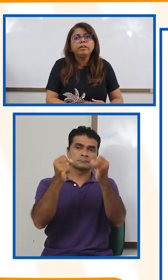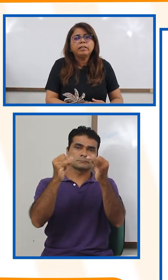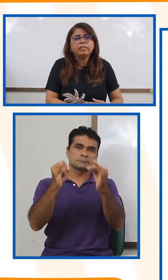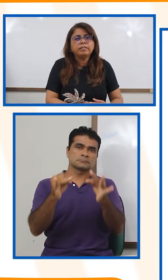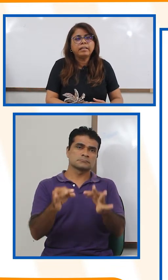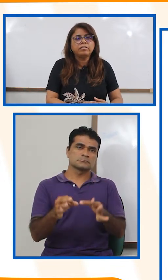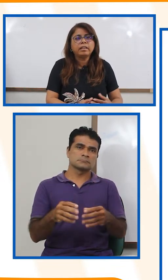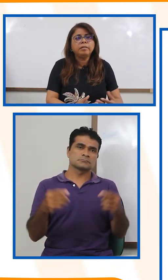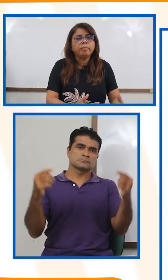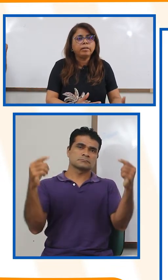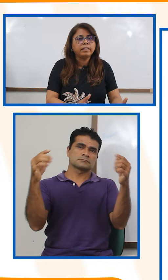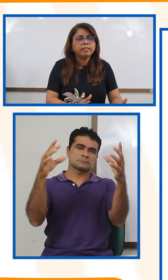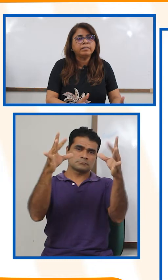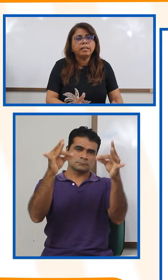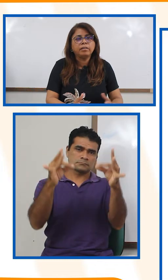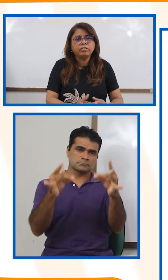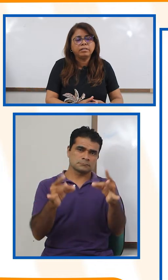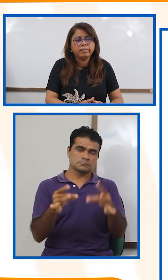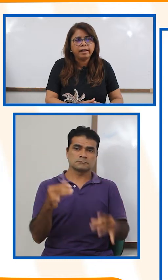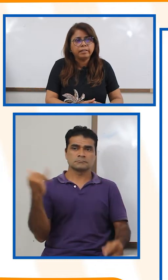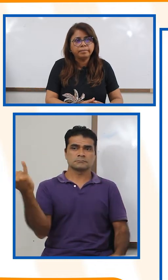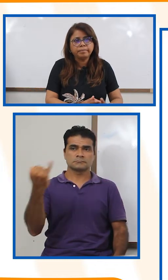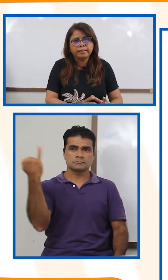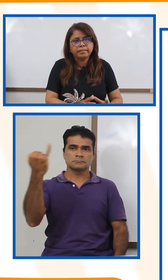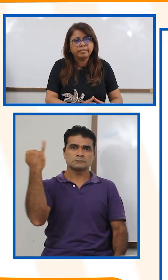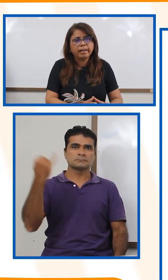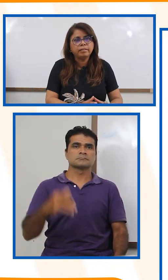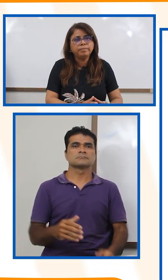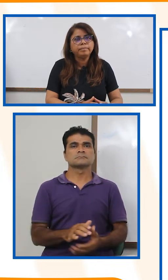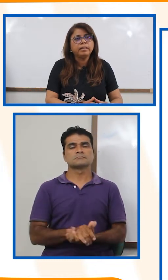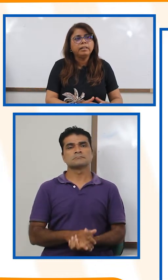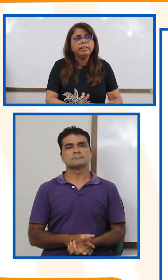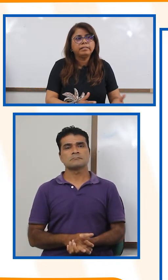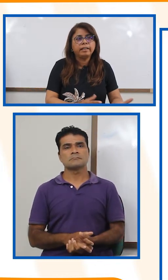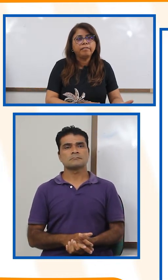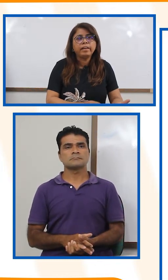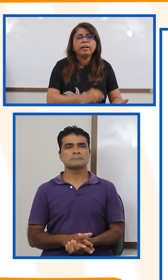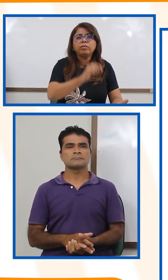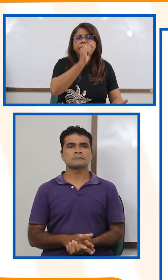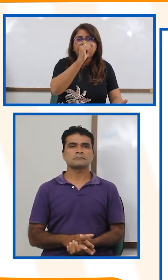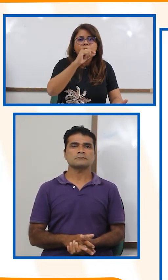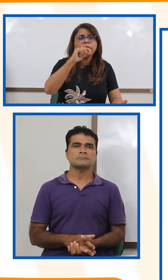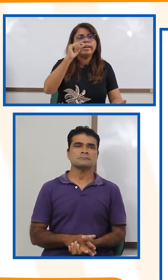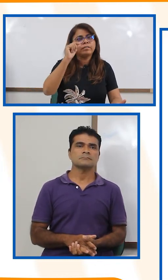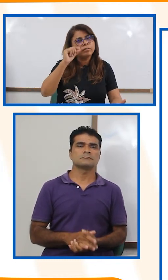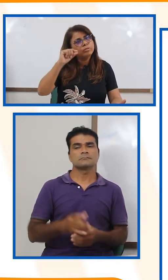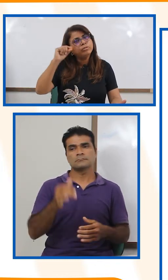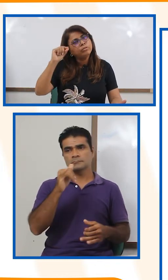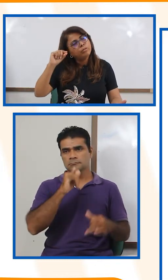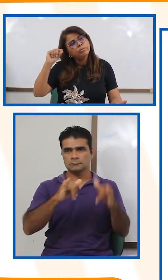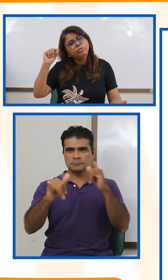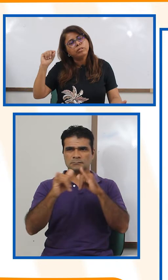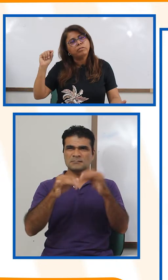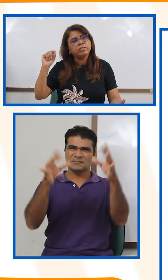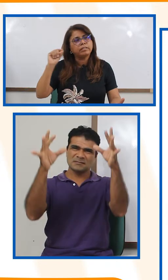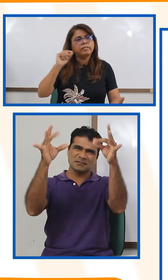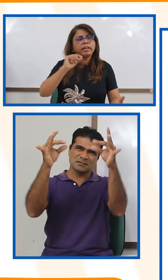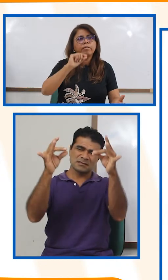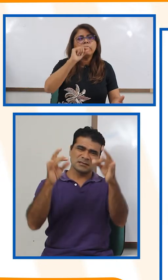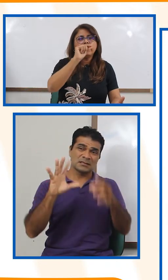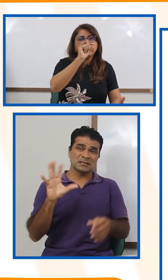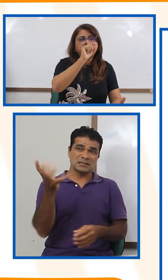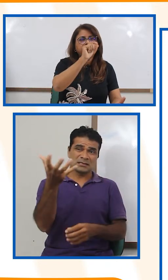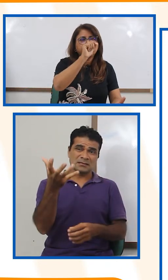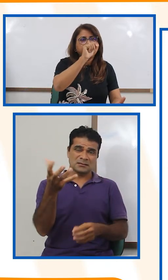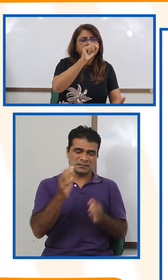algo que seja importante ser noticiado, tá certo? Descrever é contar como é tudo, como tudo